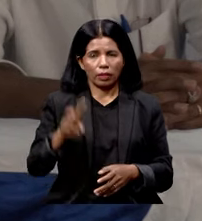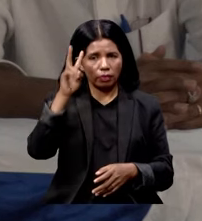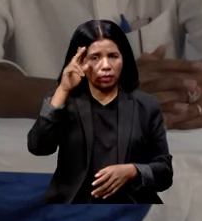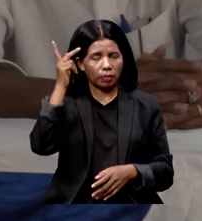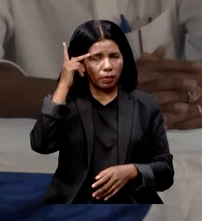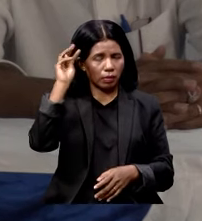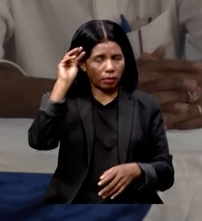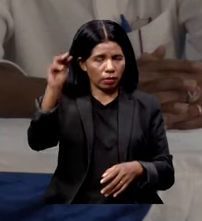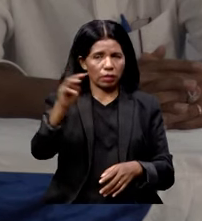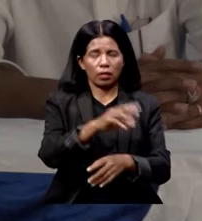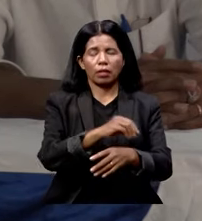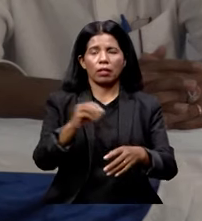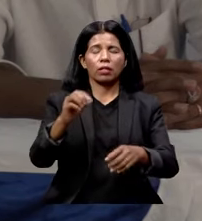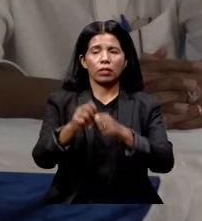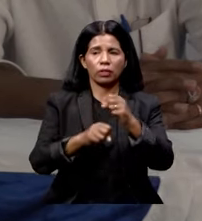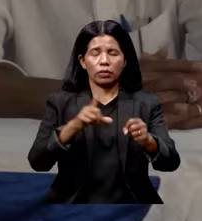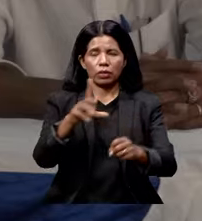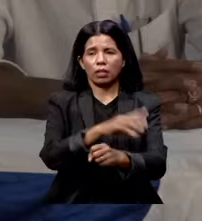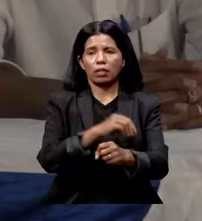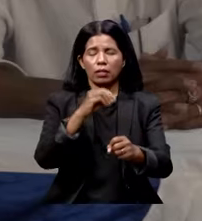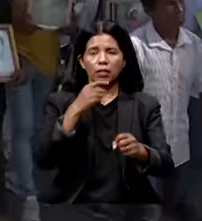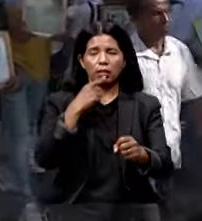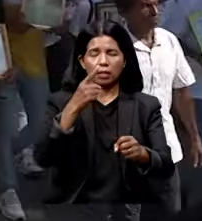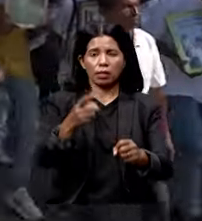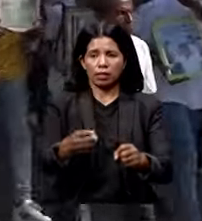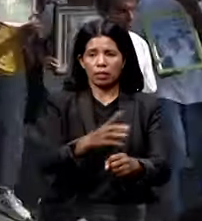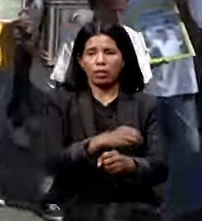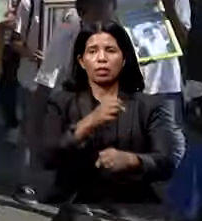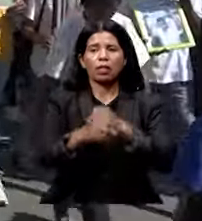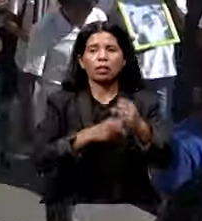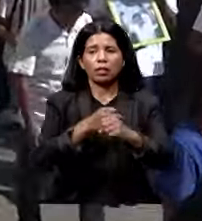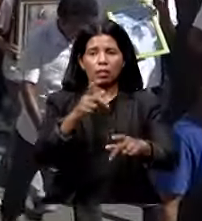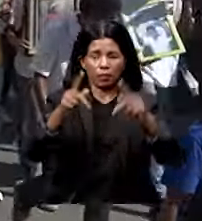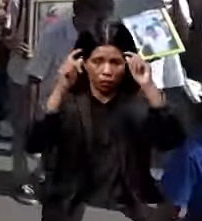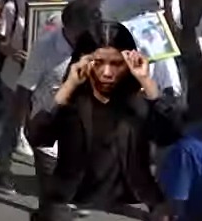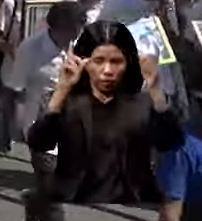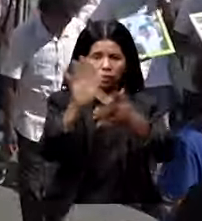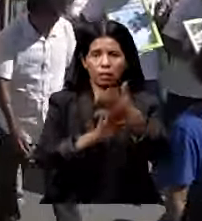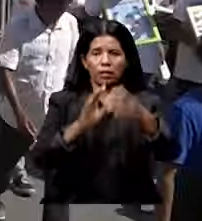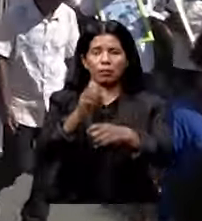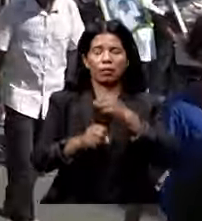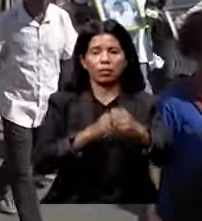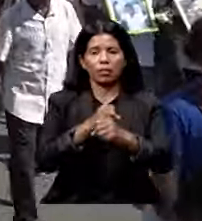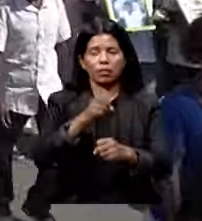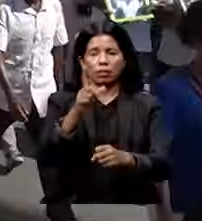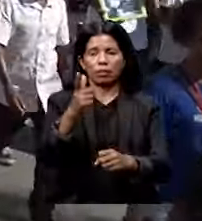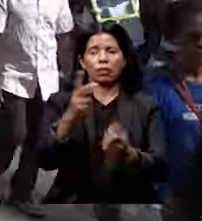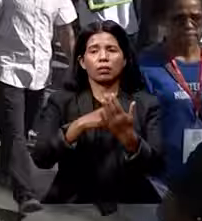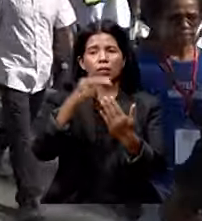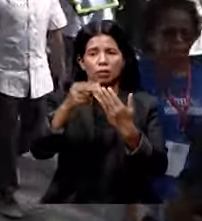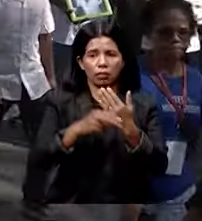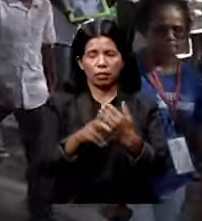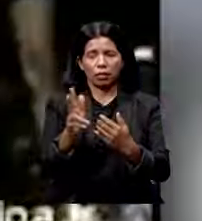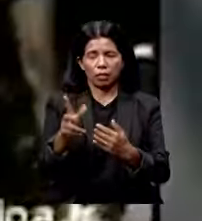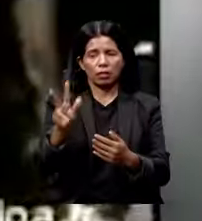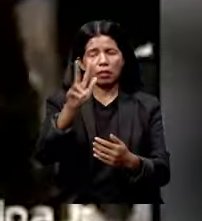Vice-Primeiro-Ministro no Ministro Coordenador Assuntos Sociais no Habitação Comunitária, Ateten, Tinangne, povo Timor-Leste, celebra lorong 12 de novembro, Badala Tolorosentolo,